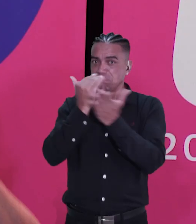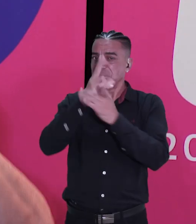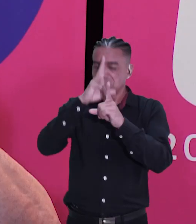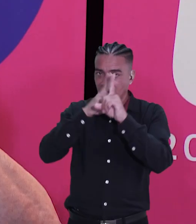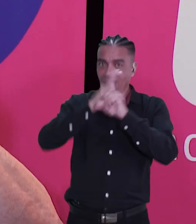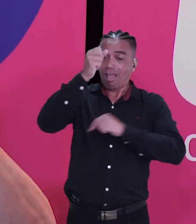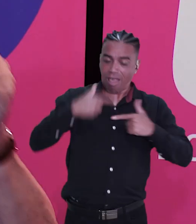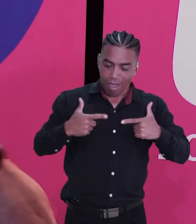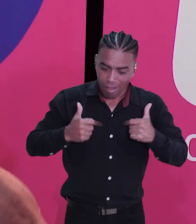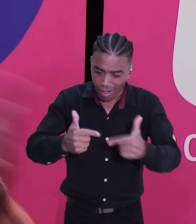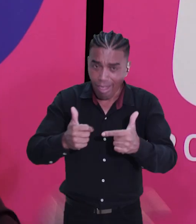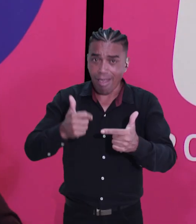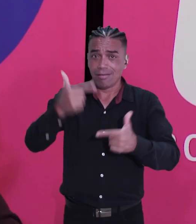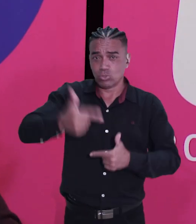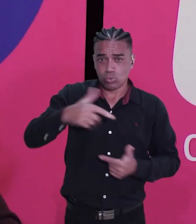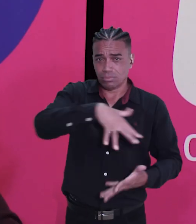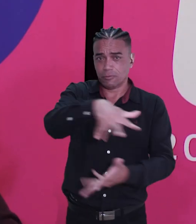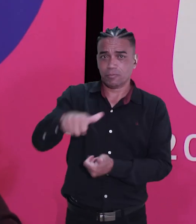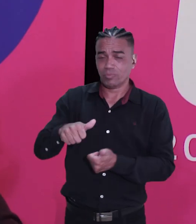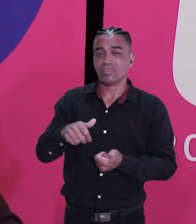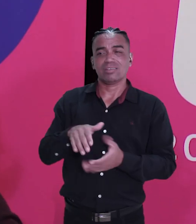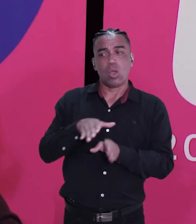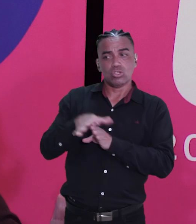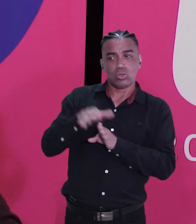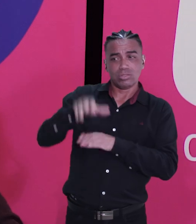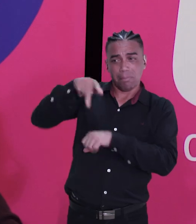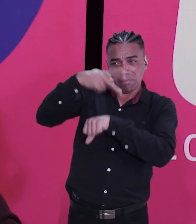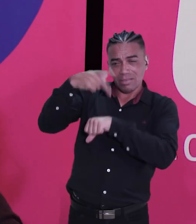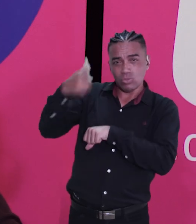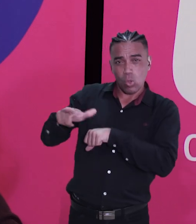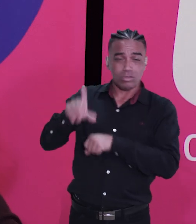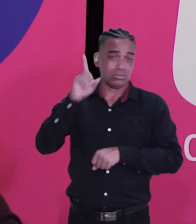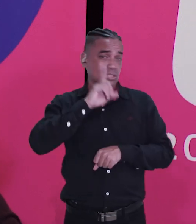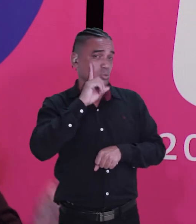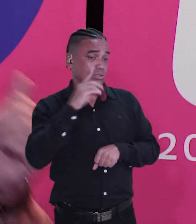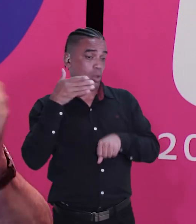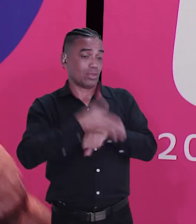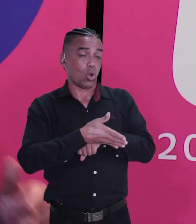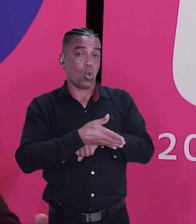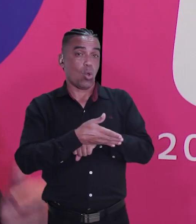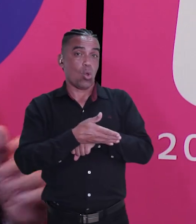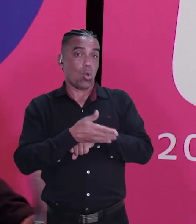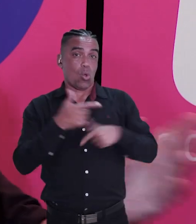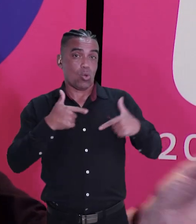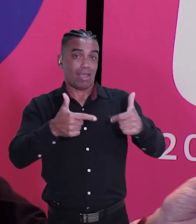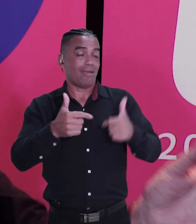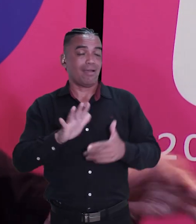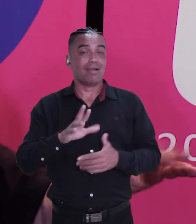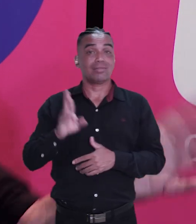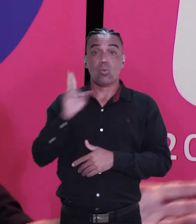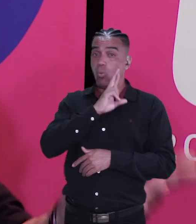né? A Alemanha estava destruindo a Grã-Bretanha, os Estados Unidos não estavam na guerra, e a